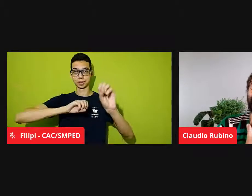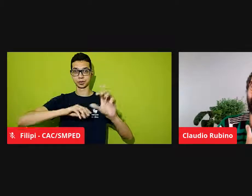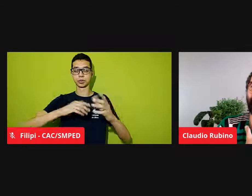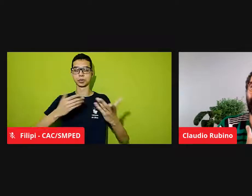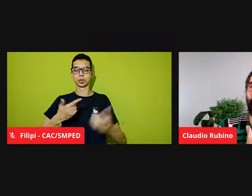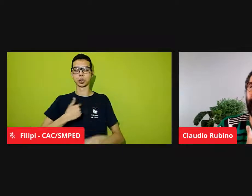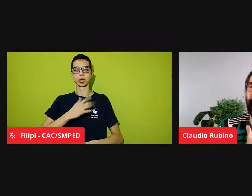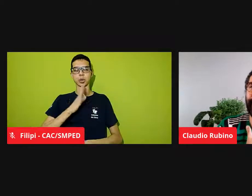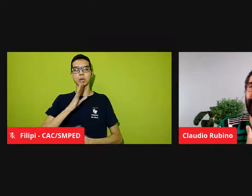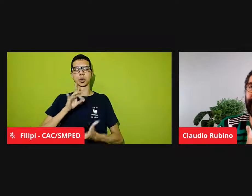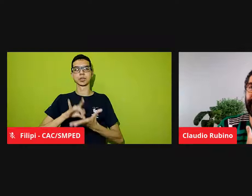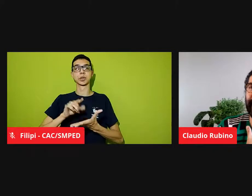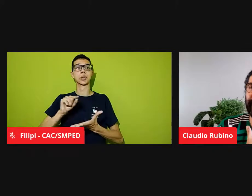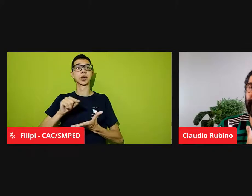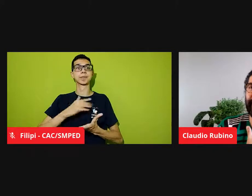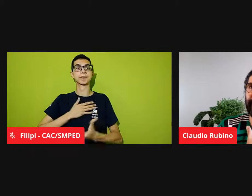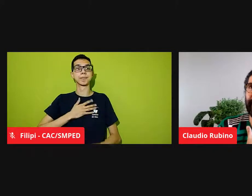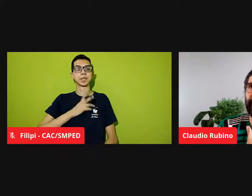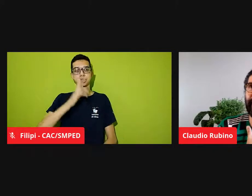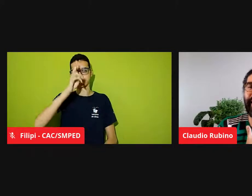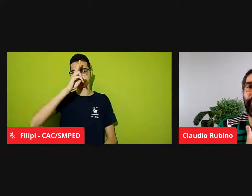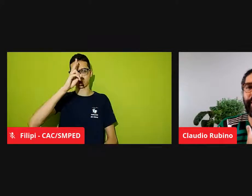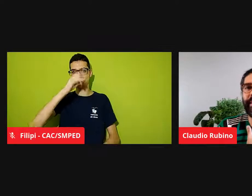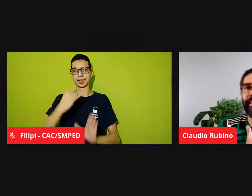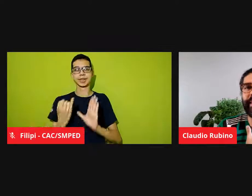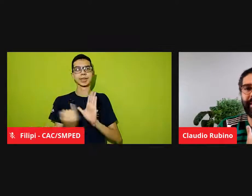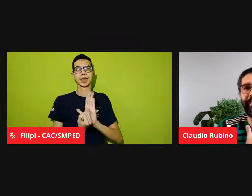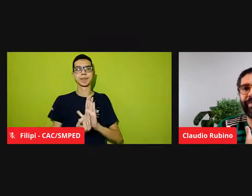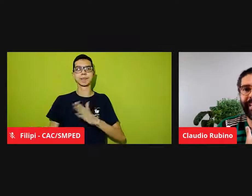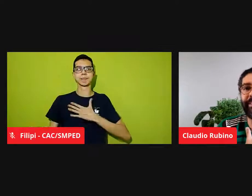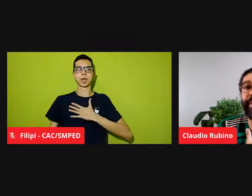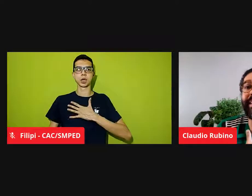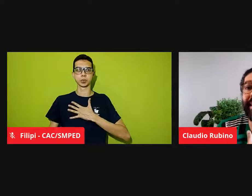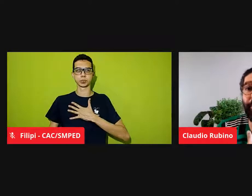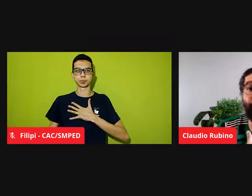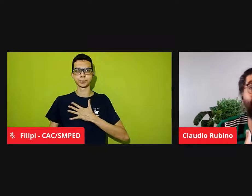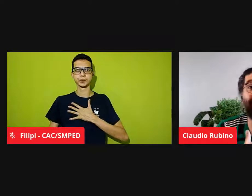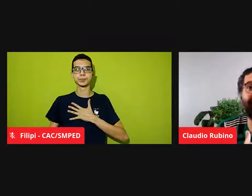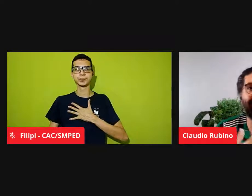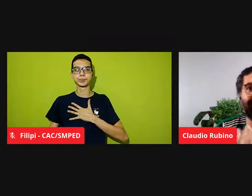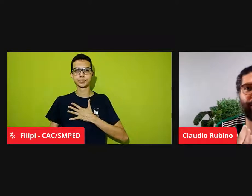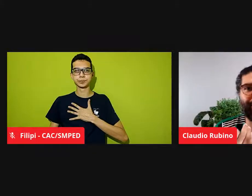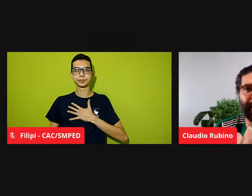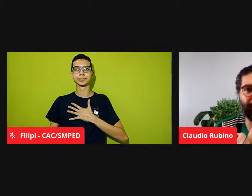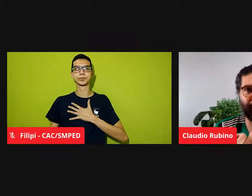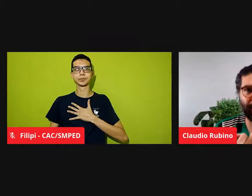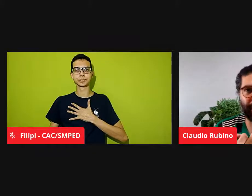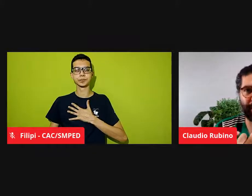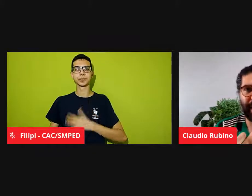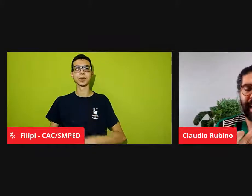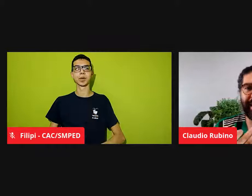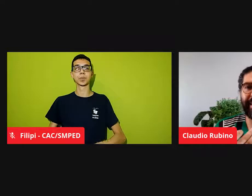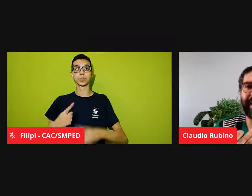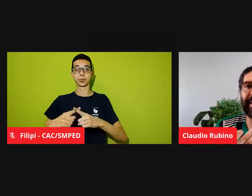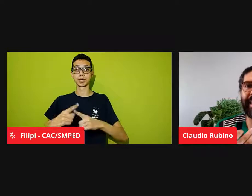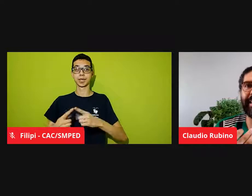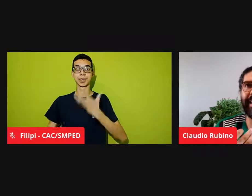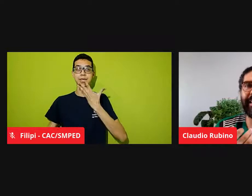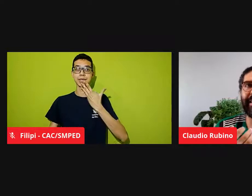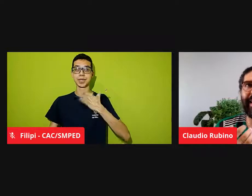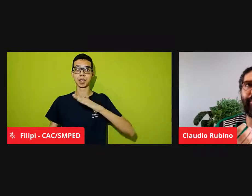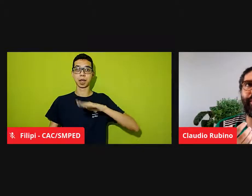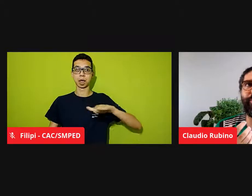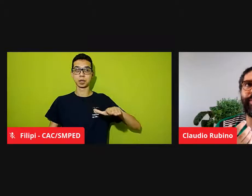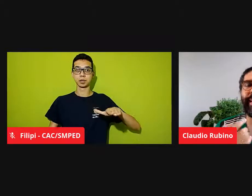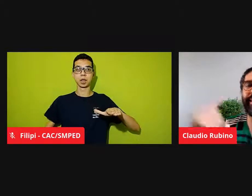reconheci uma parte da minha história, da minha identidade, né, a partir disso, né, de conhecer, por causa de uma criança de 9 anos, gente. A gente acha